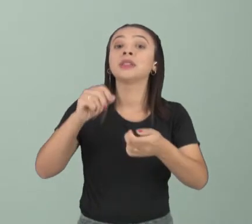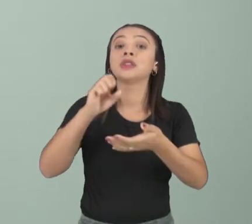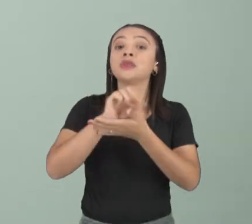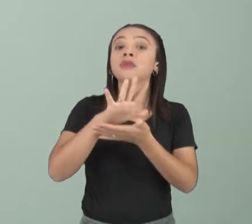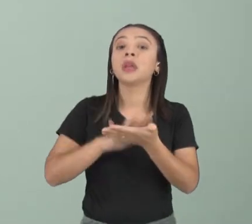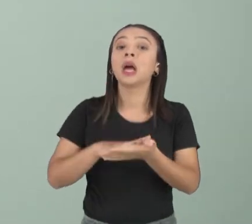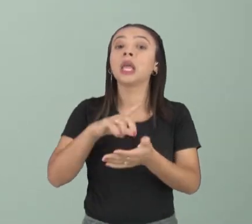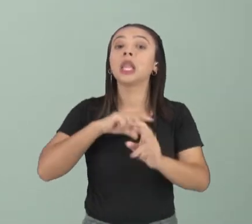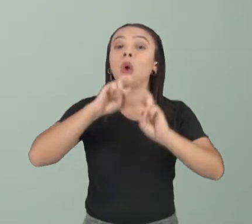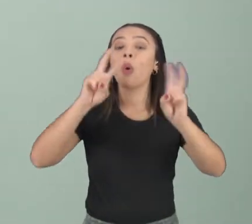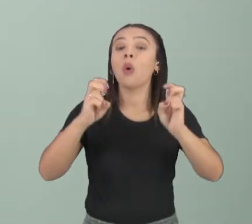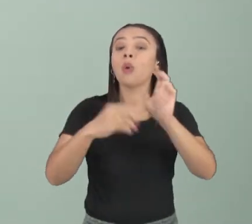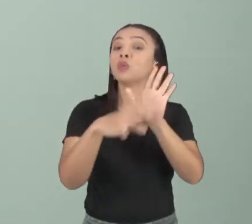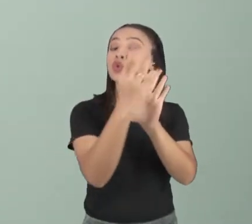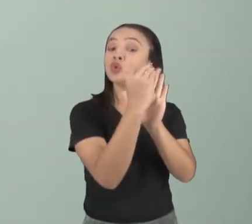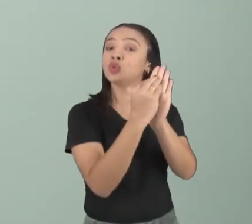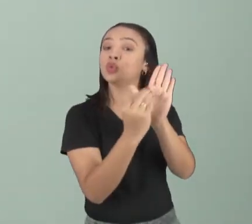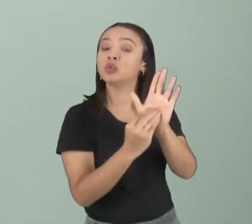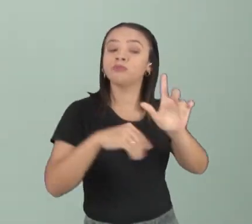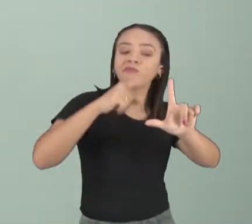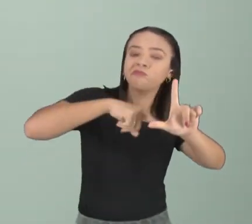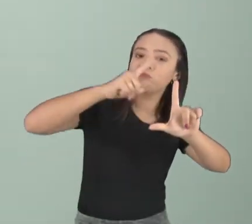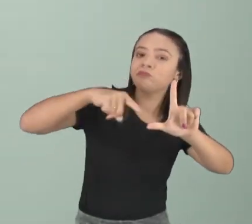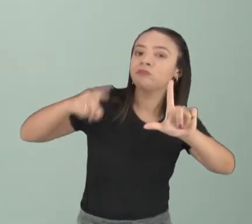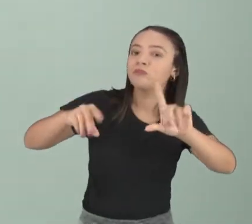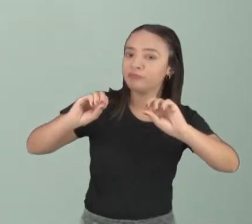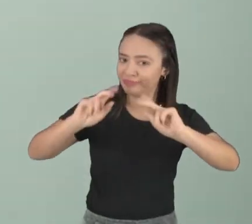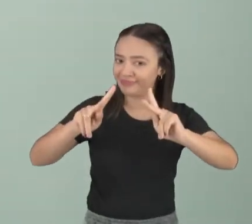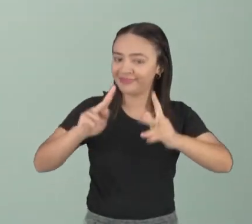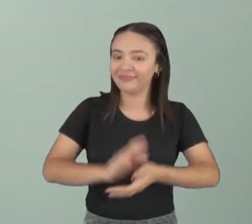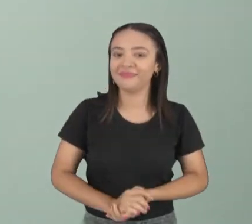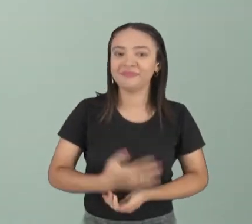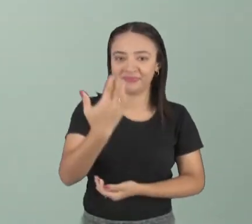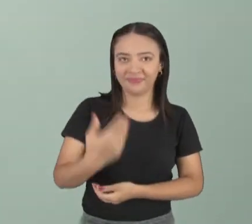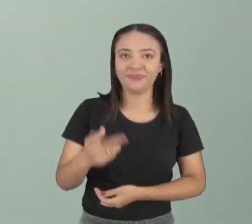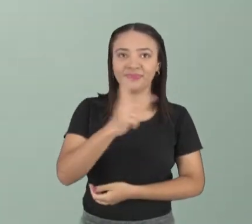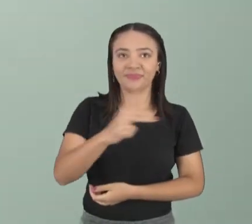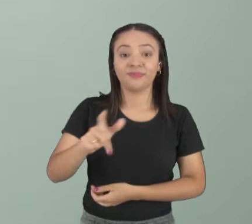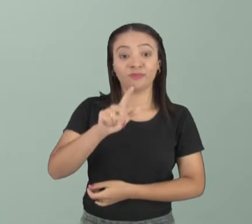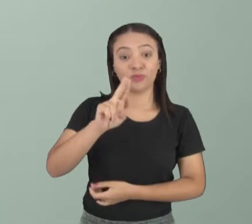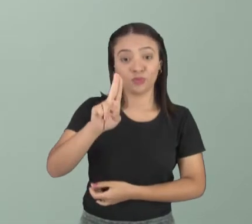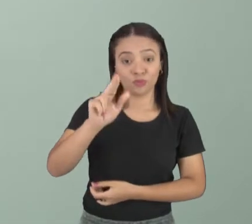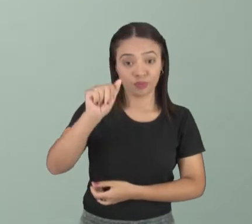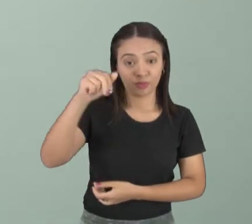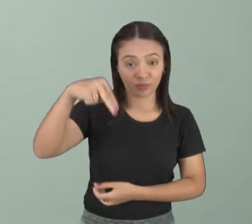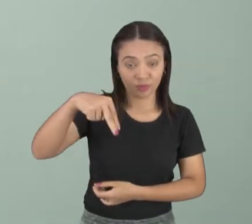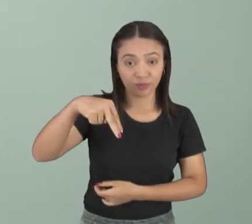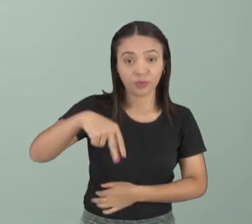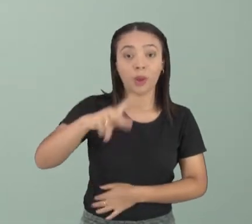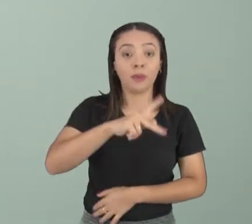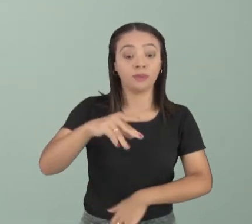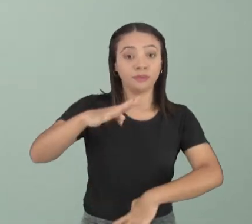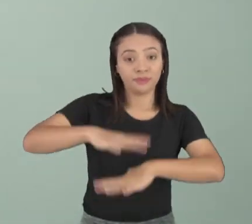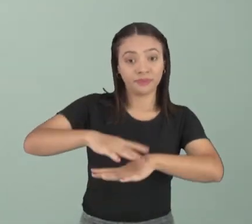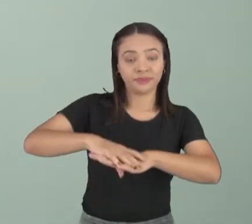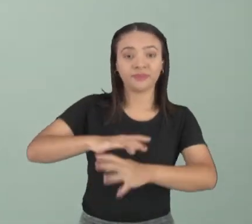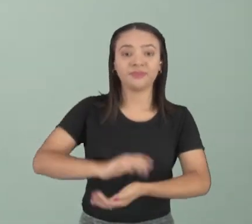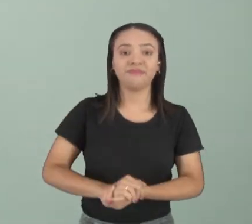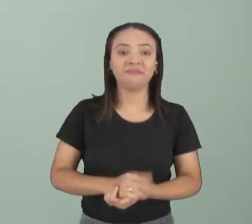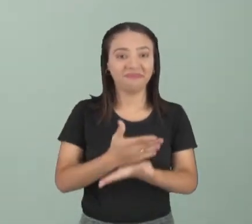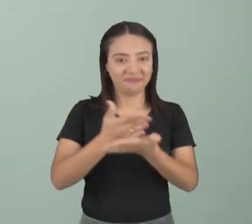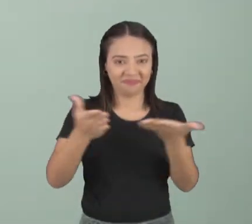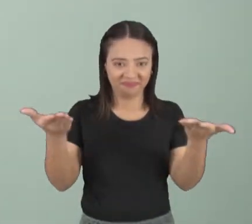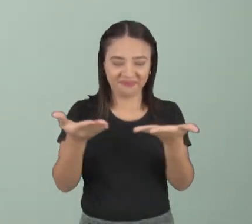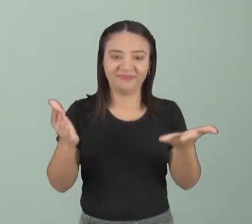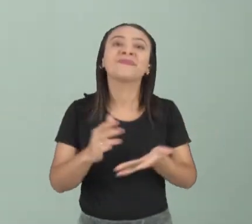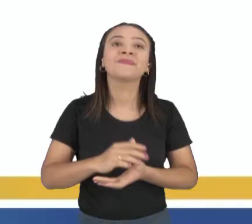que envolvem a representação de dados em gráficos, certinho? Meu nome é Luan Felipe, sou professor de matemática da rede pública. Então, vamos